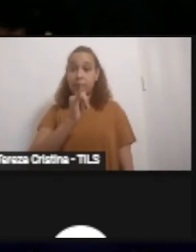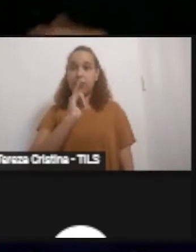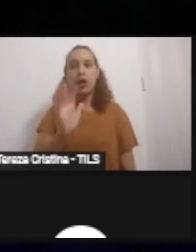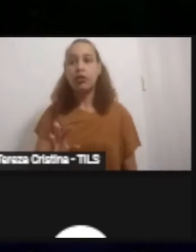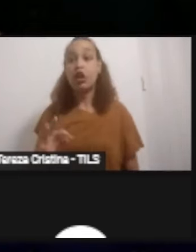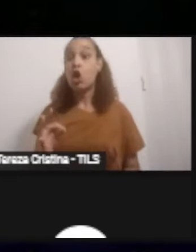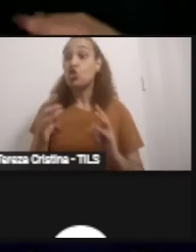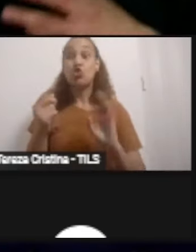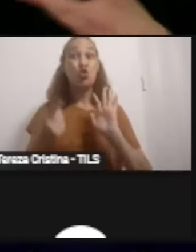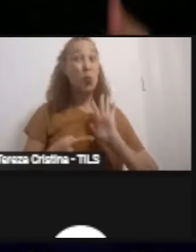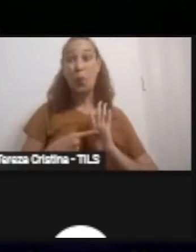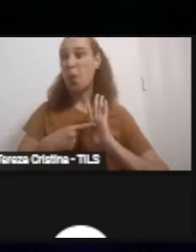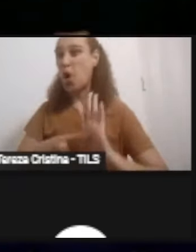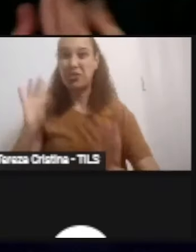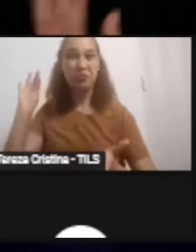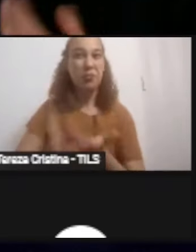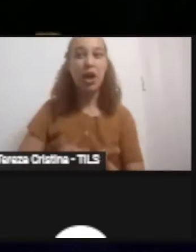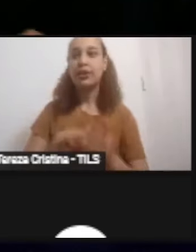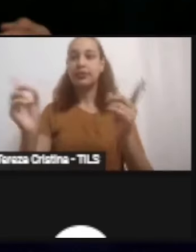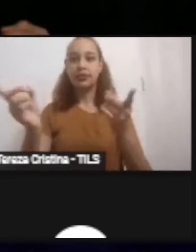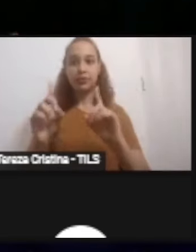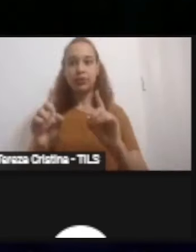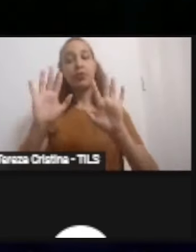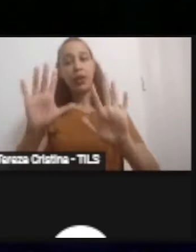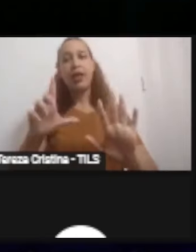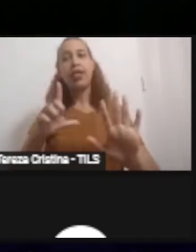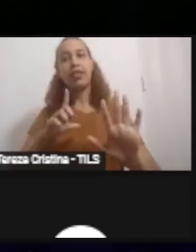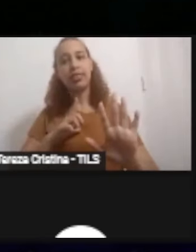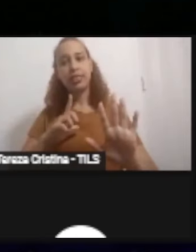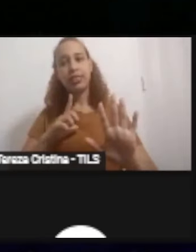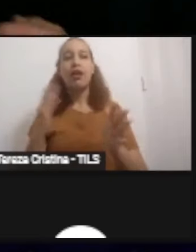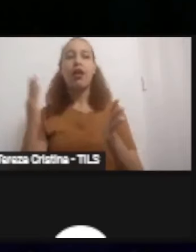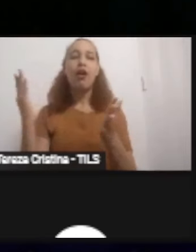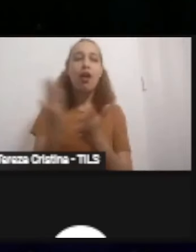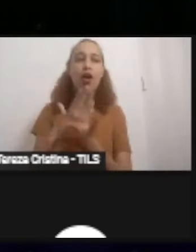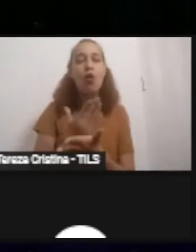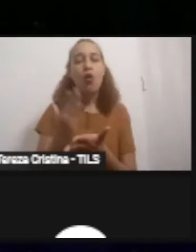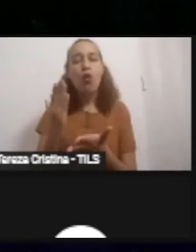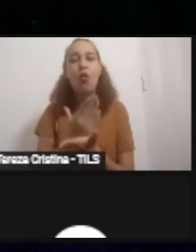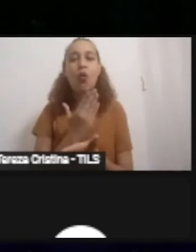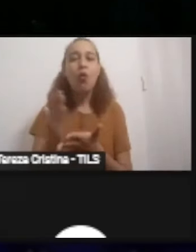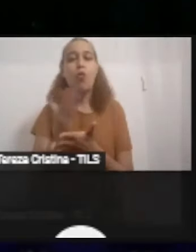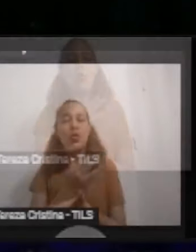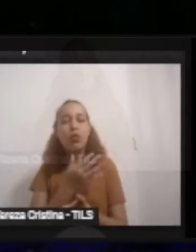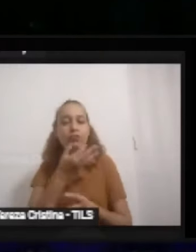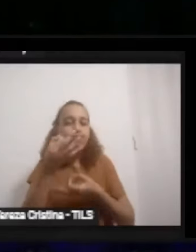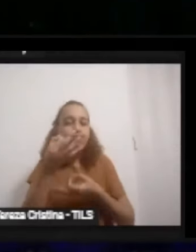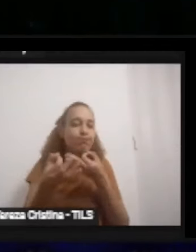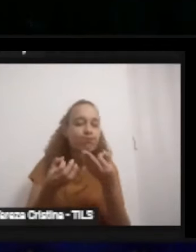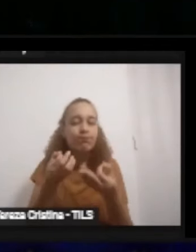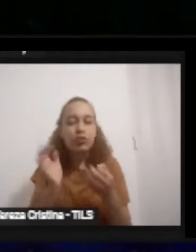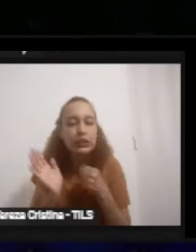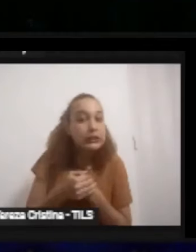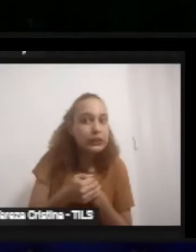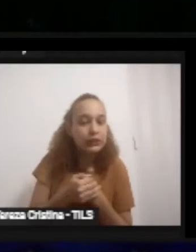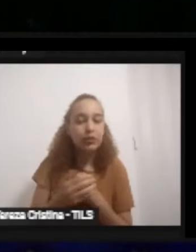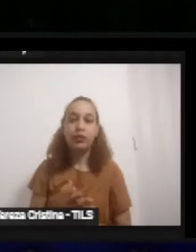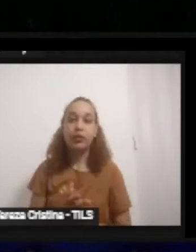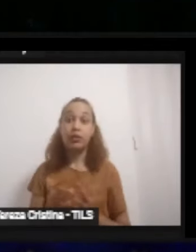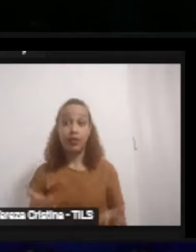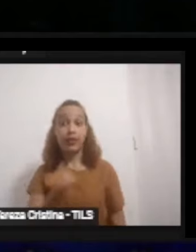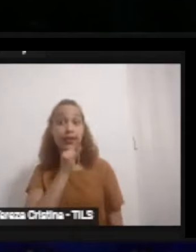tem várias deixas que podem sugerir algumas conversas. Tipo, por exemplo, Fafá.